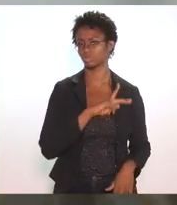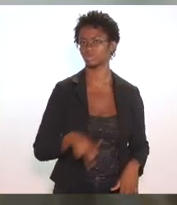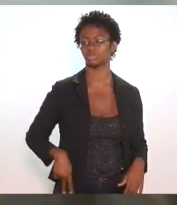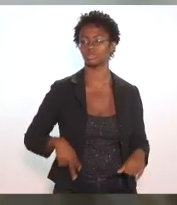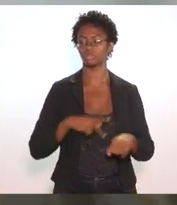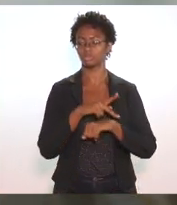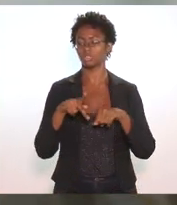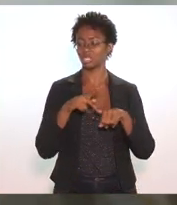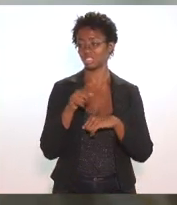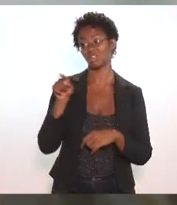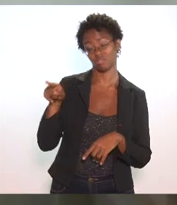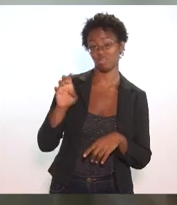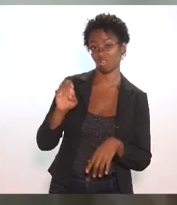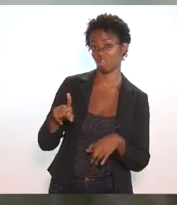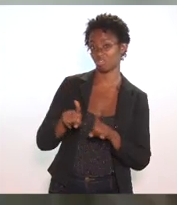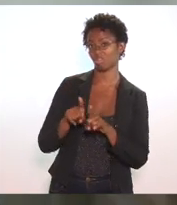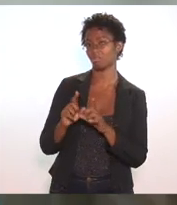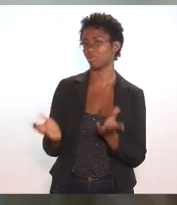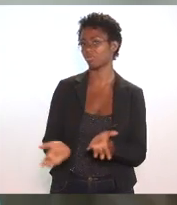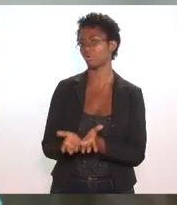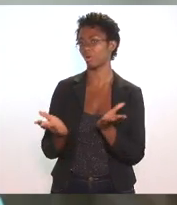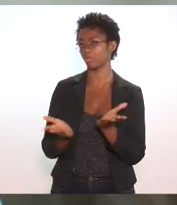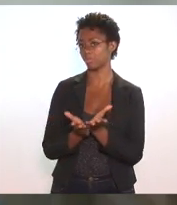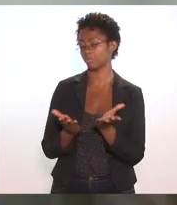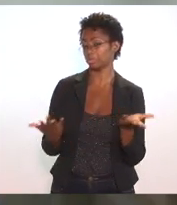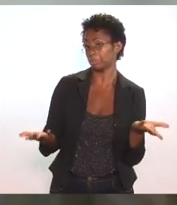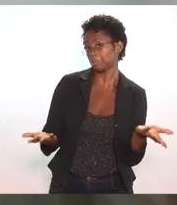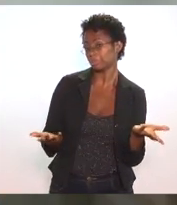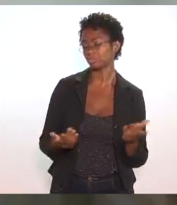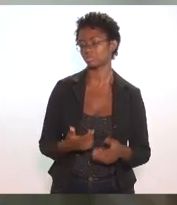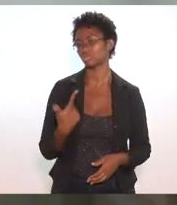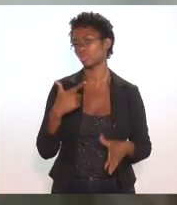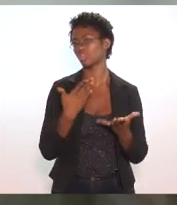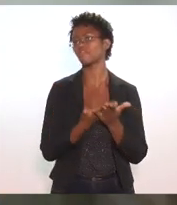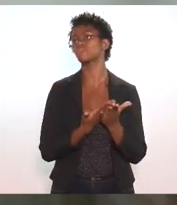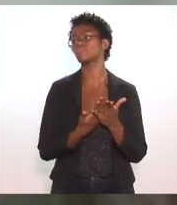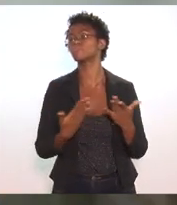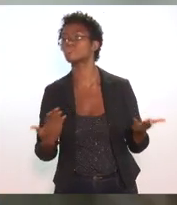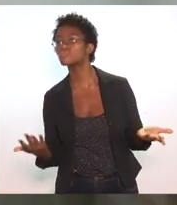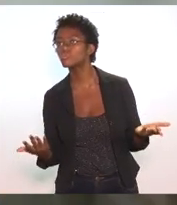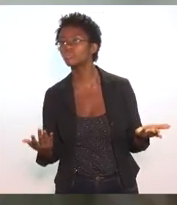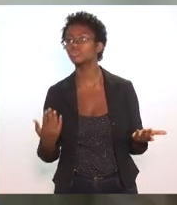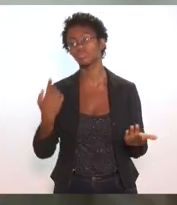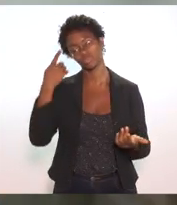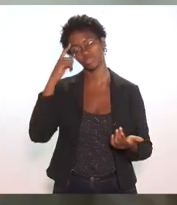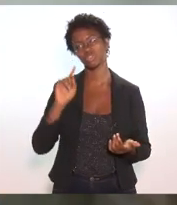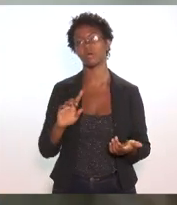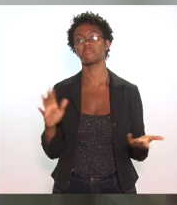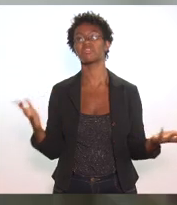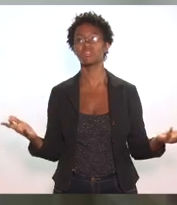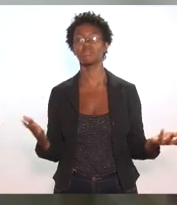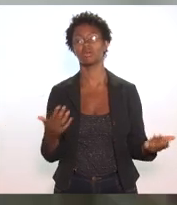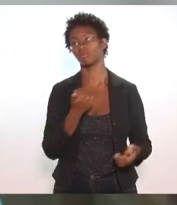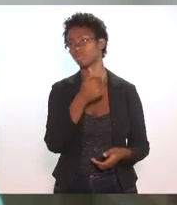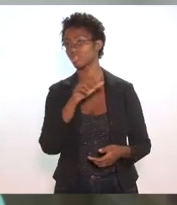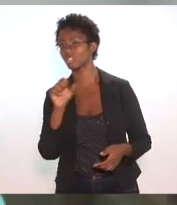ao grupo da população mais, menos esclarecida? E seus assessores,